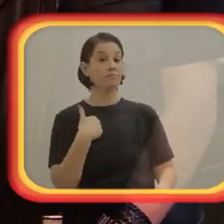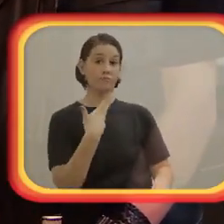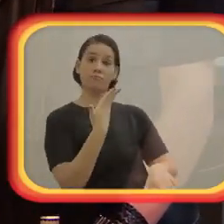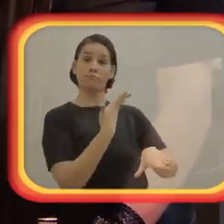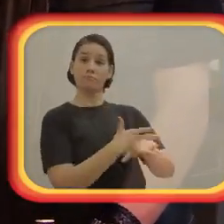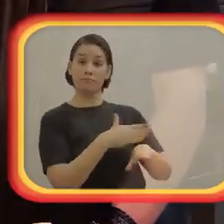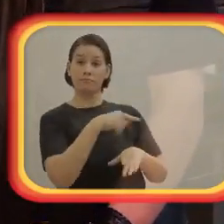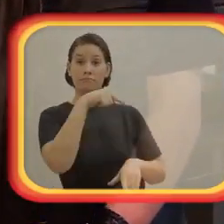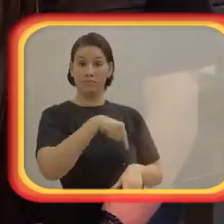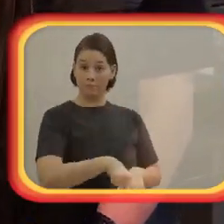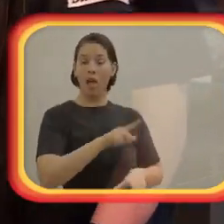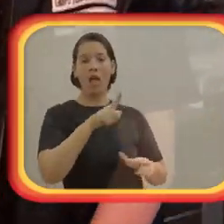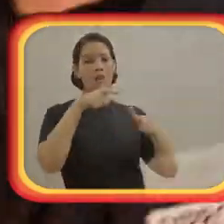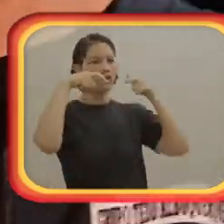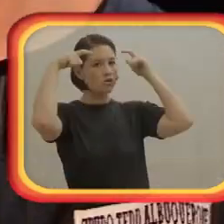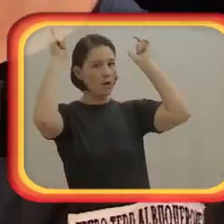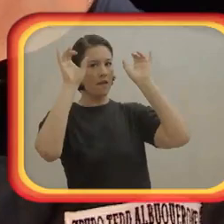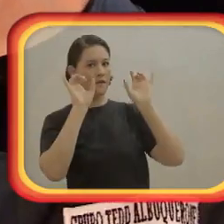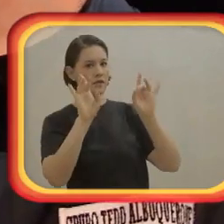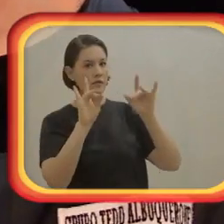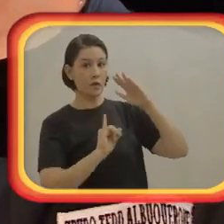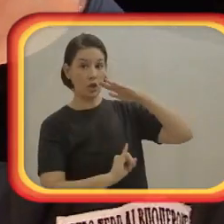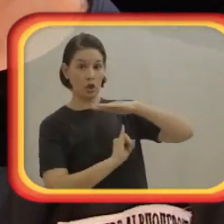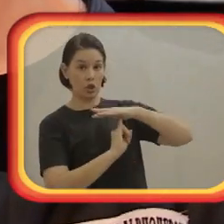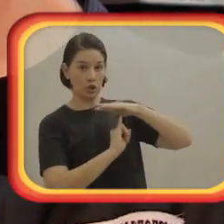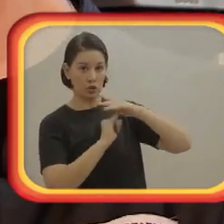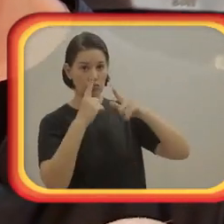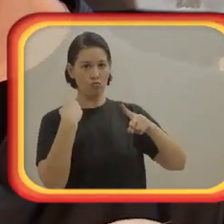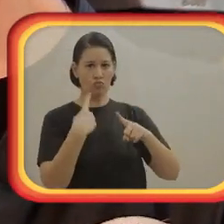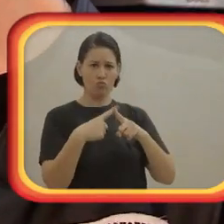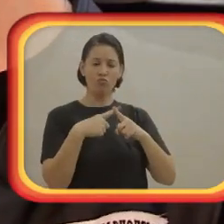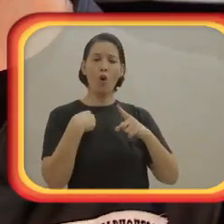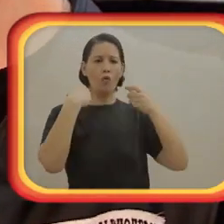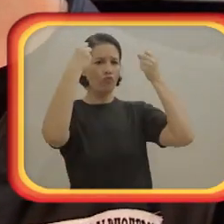aqui? Eu fiz um treinamento no